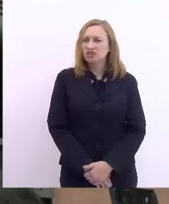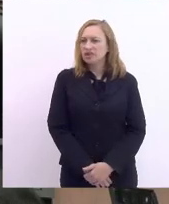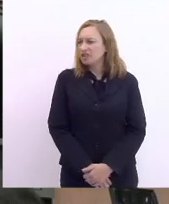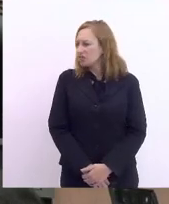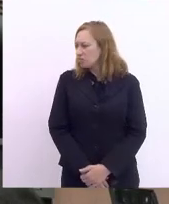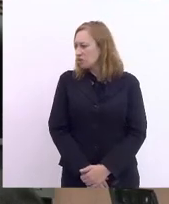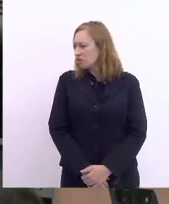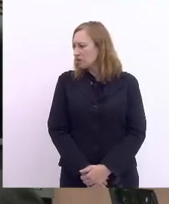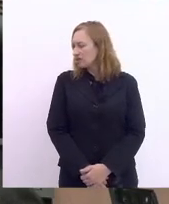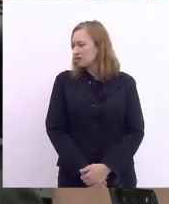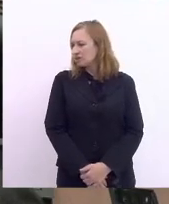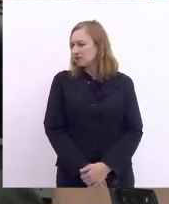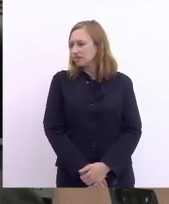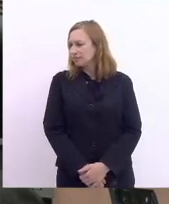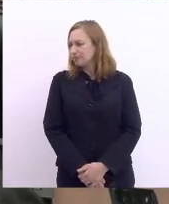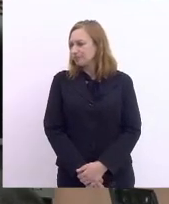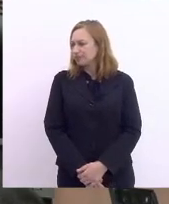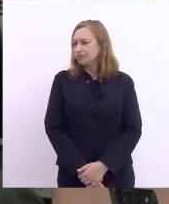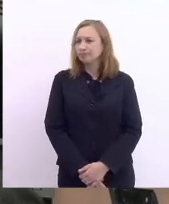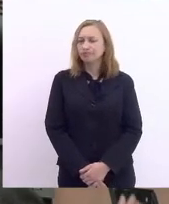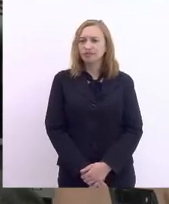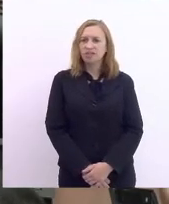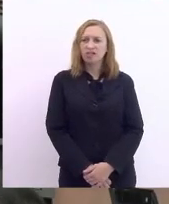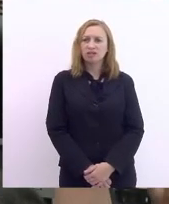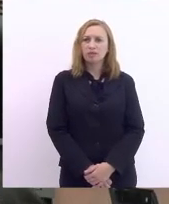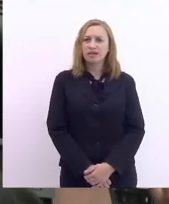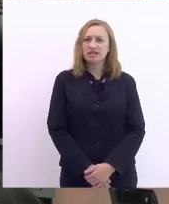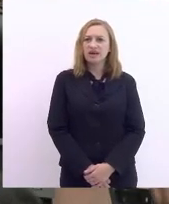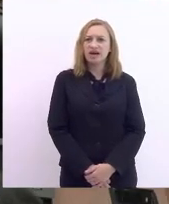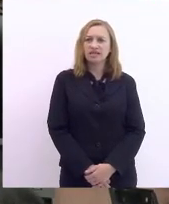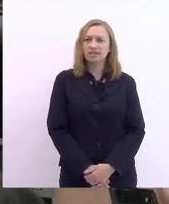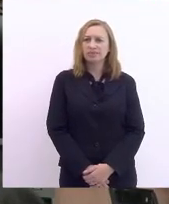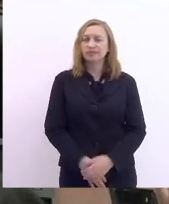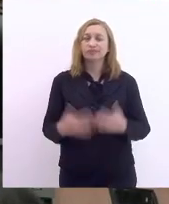E aí E aí